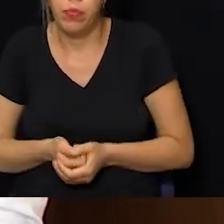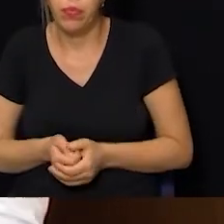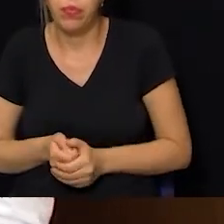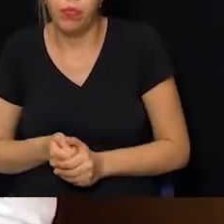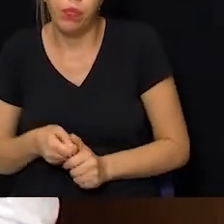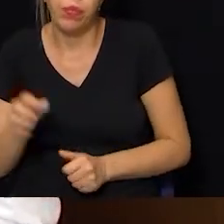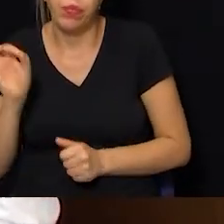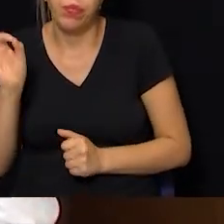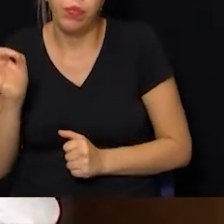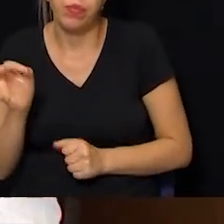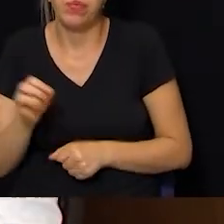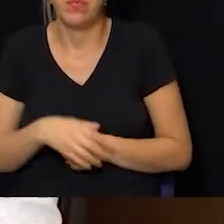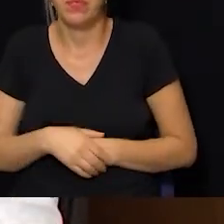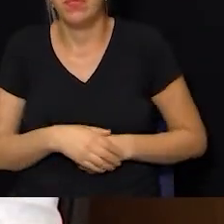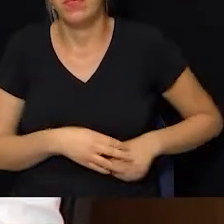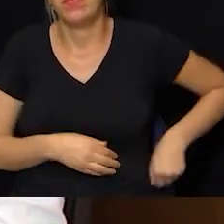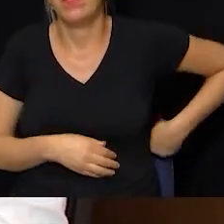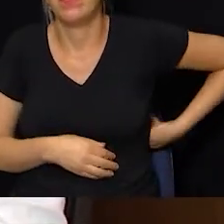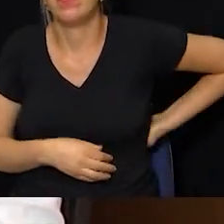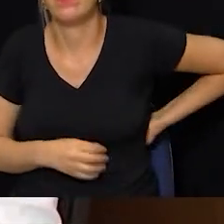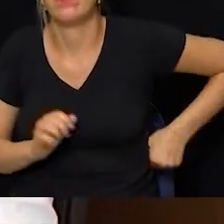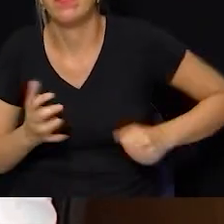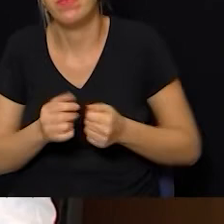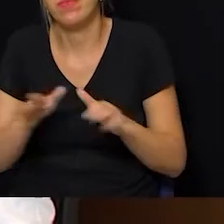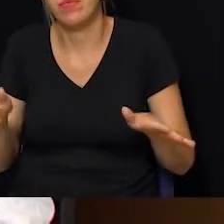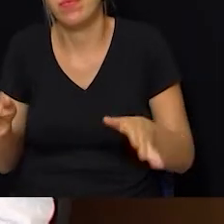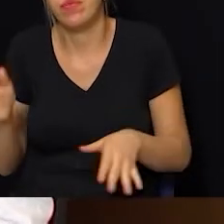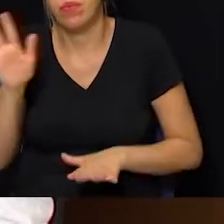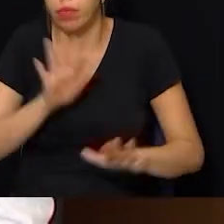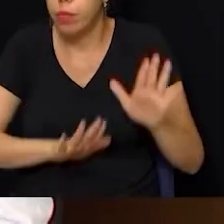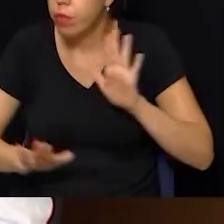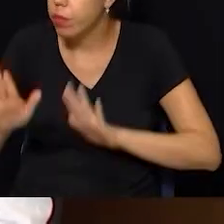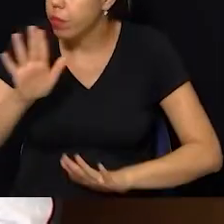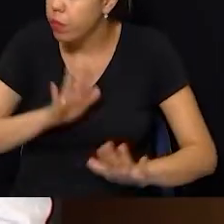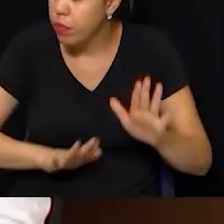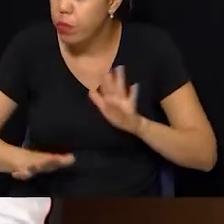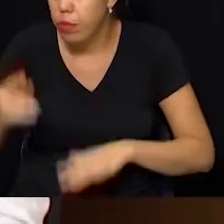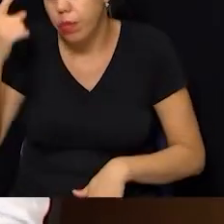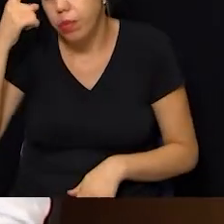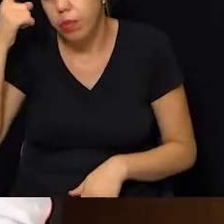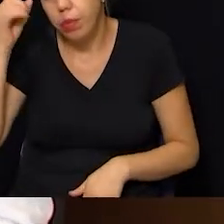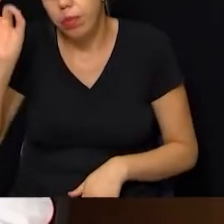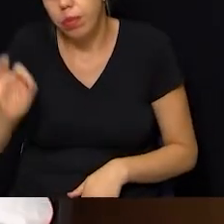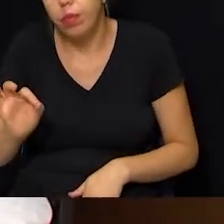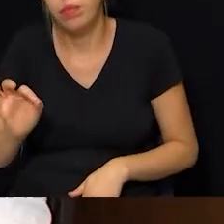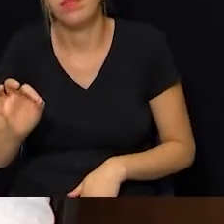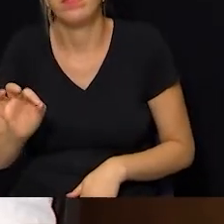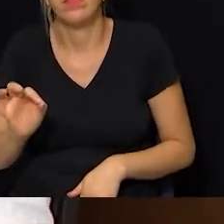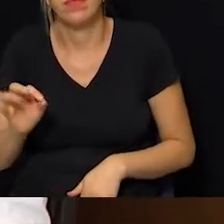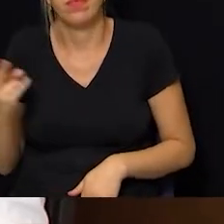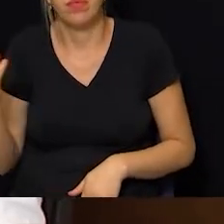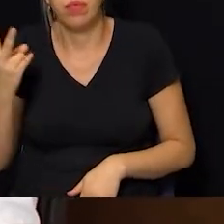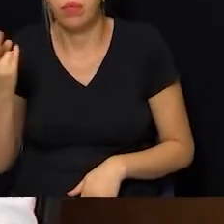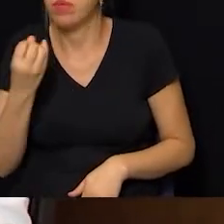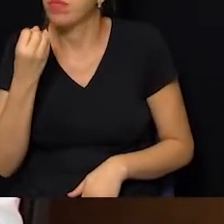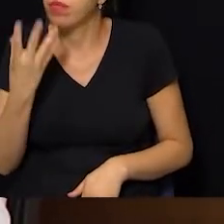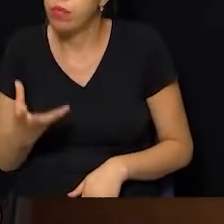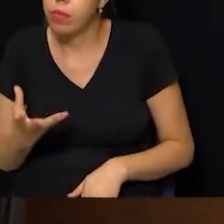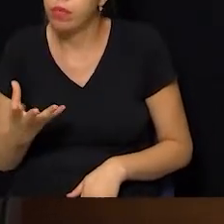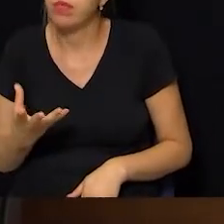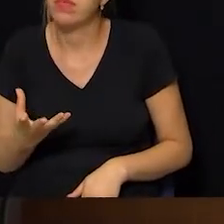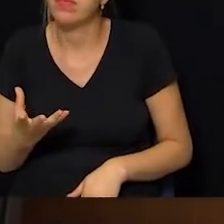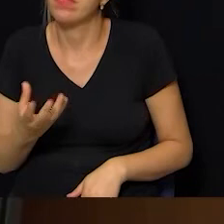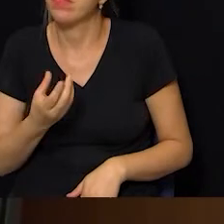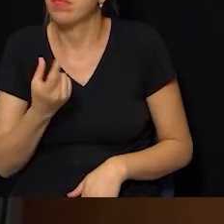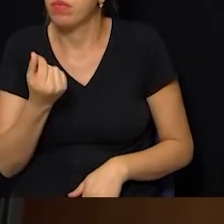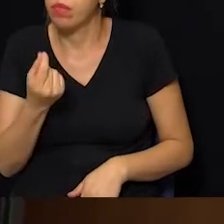momento? Exatamente. Nesse momento de pandemia, a gente precisa tomar muito cuidado, pensar direitinho. É um valor bom, é uma